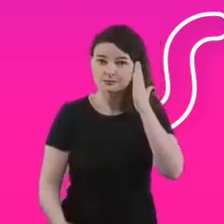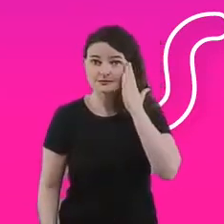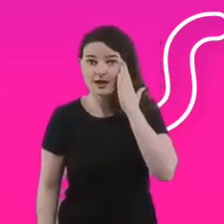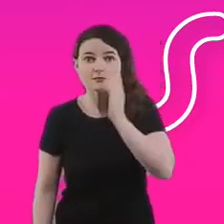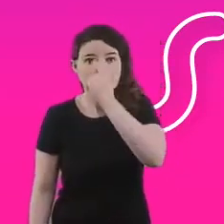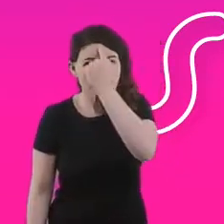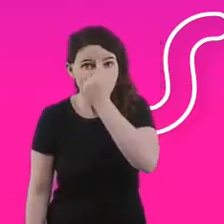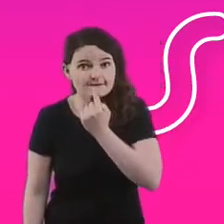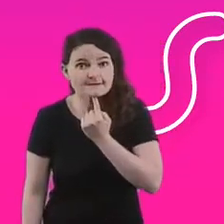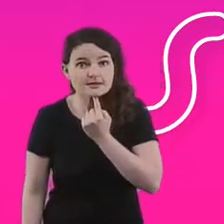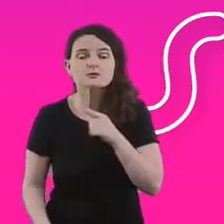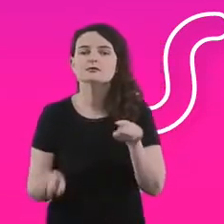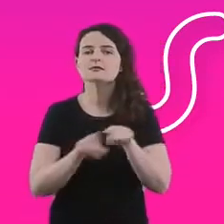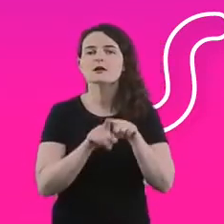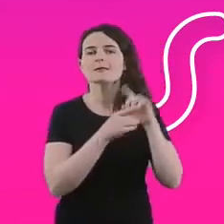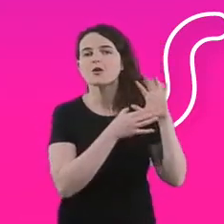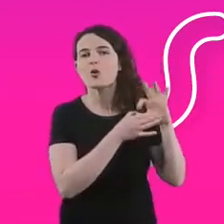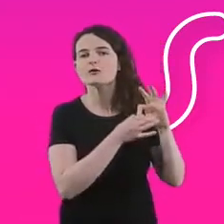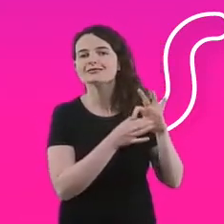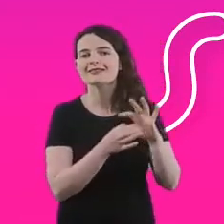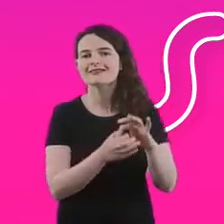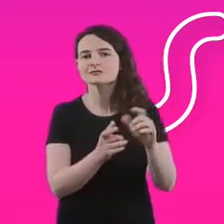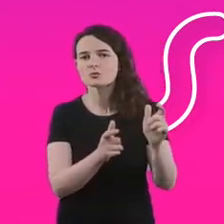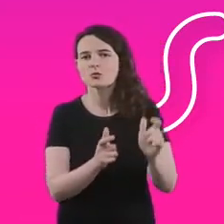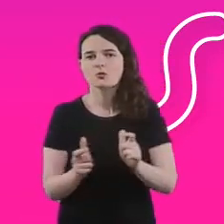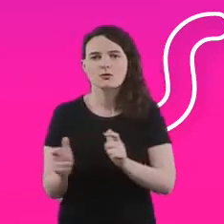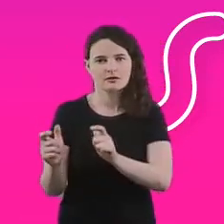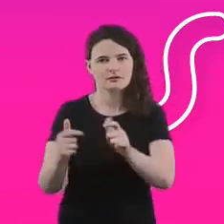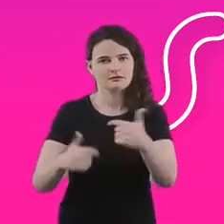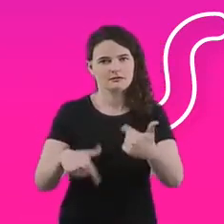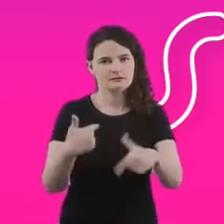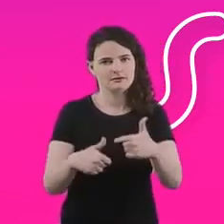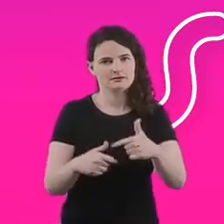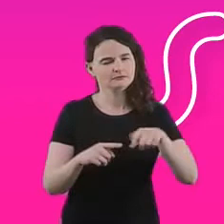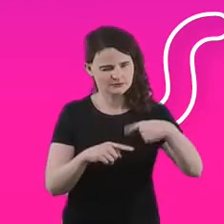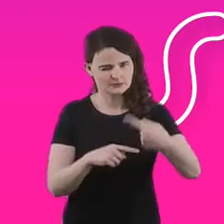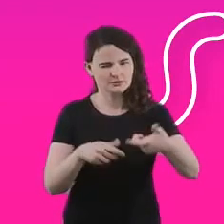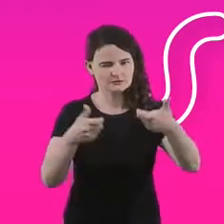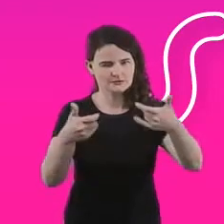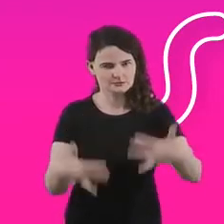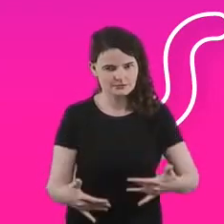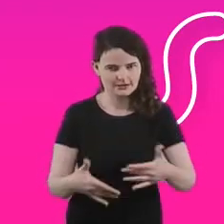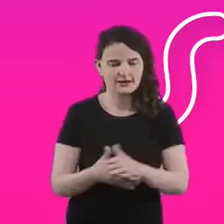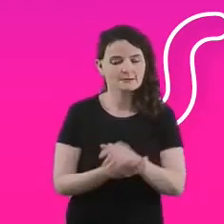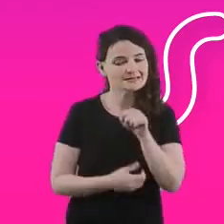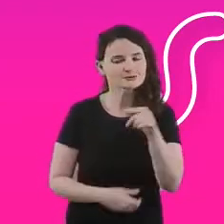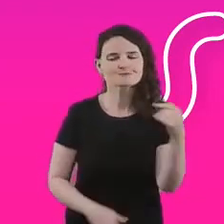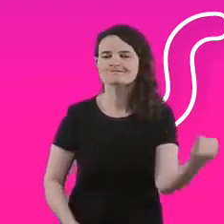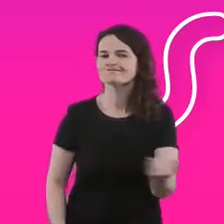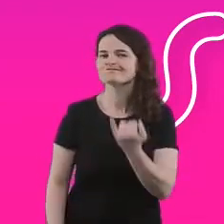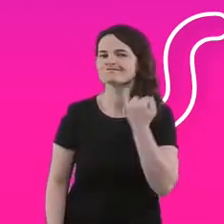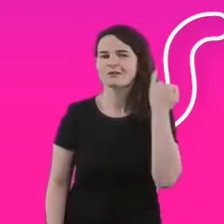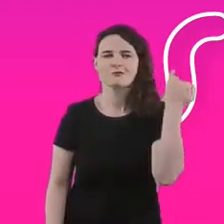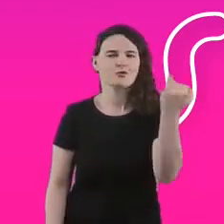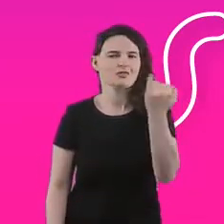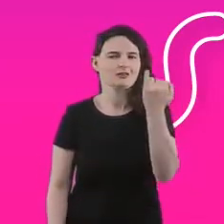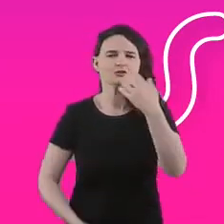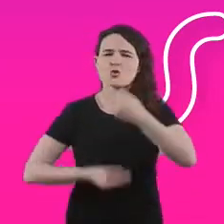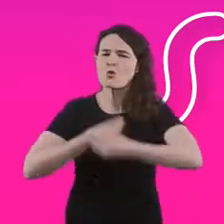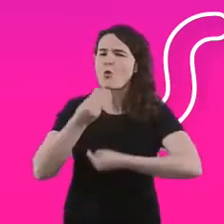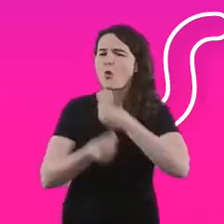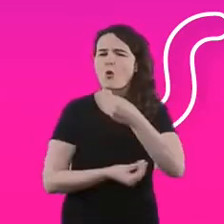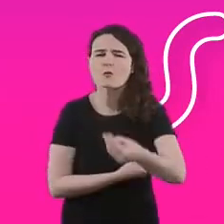também o contexto maior onde ele está trabalhando. Né? Então, vou falar isso um pouquinho mais para frente, mas essa é uma parte fundamental, né, de como é que eu capto os